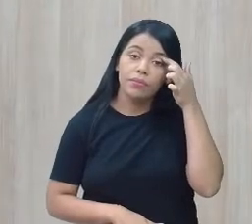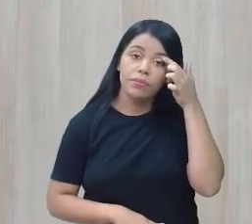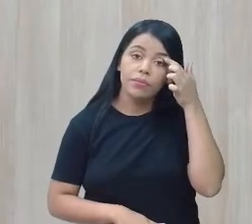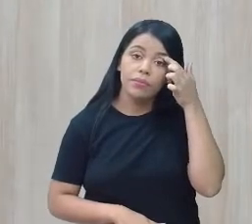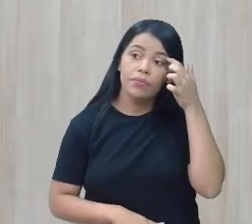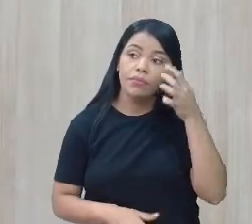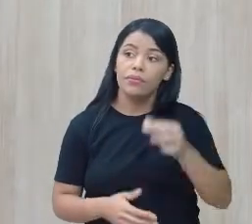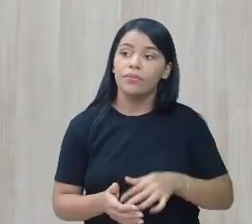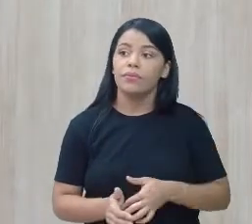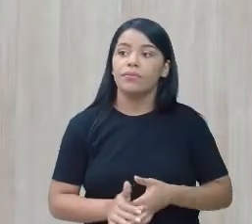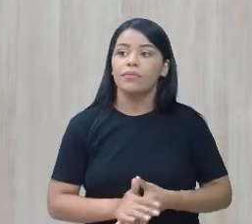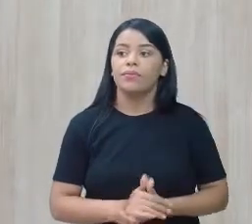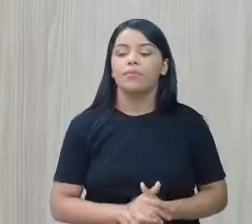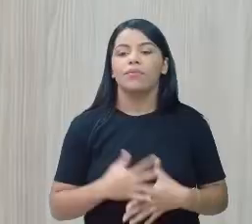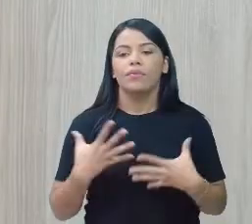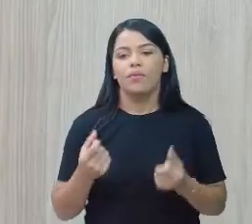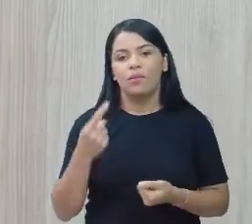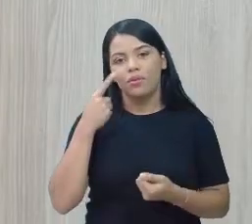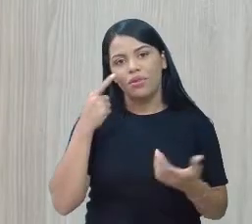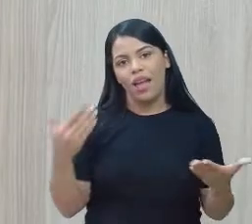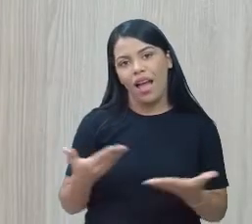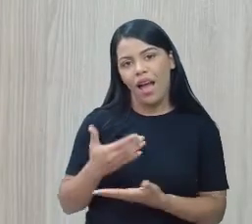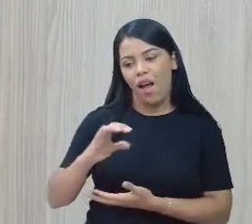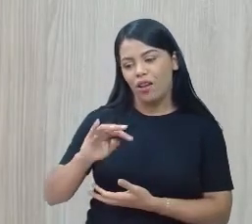Vamos dar um pulinho no chat.